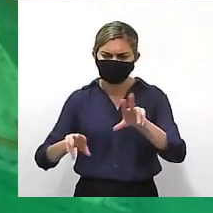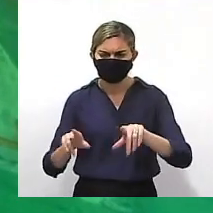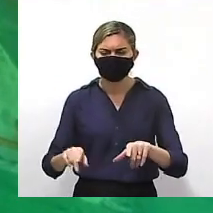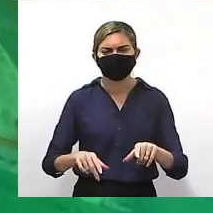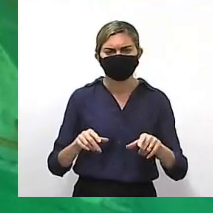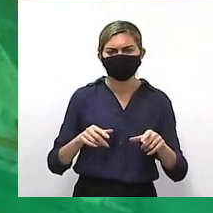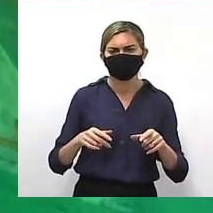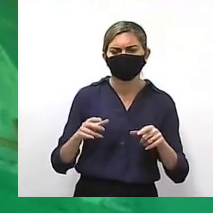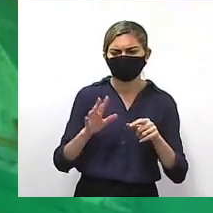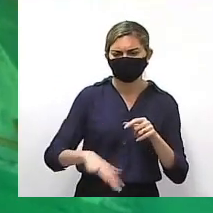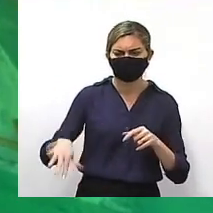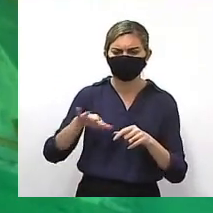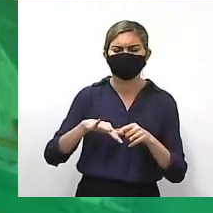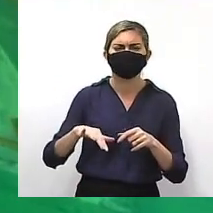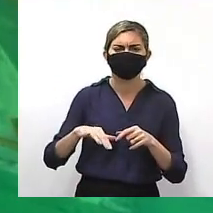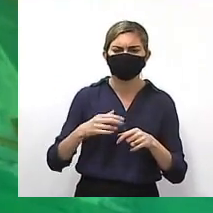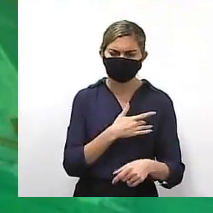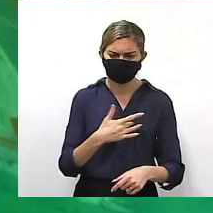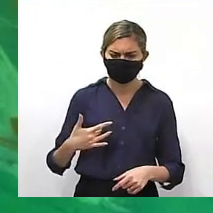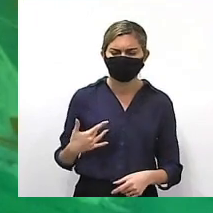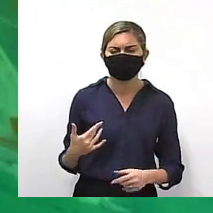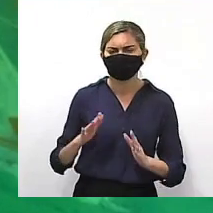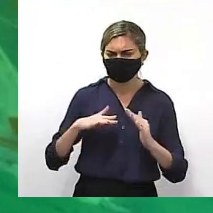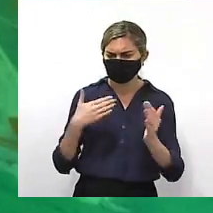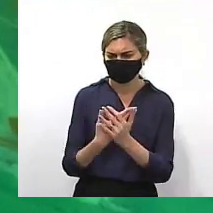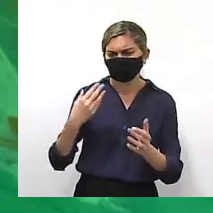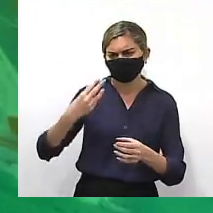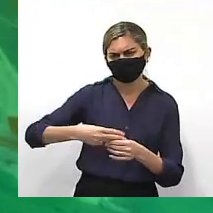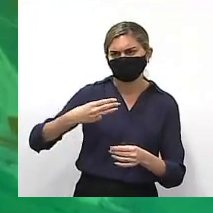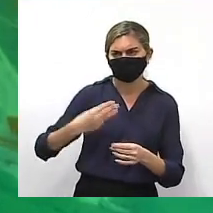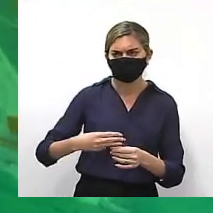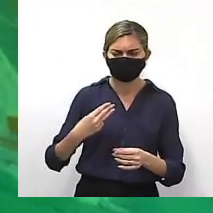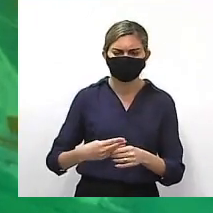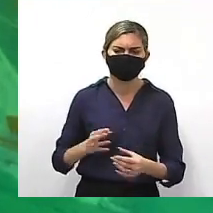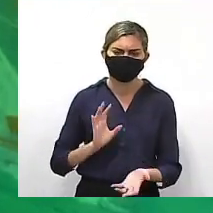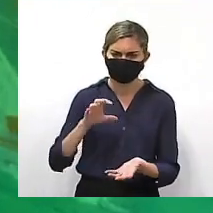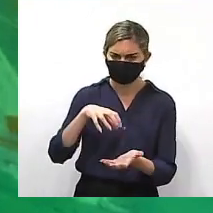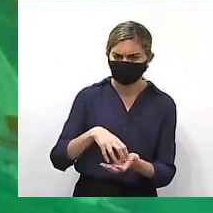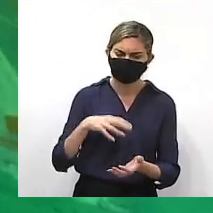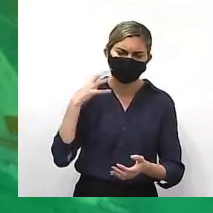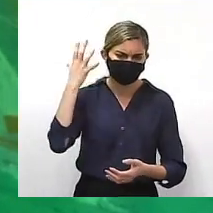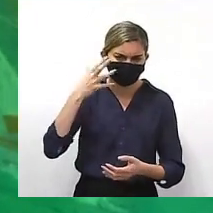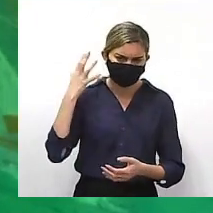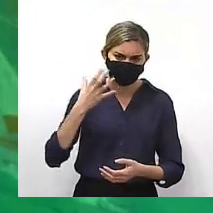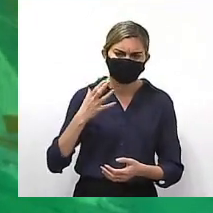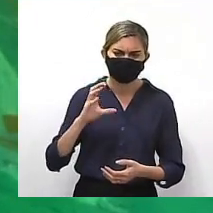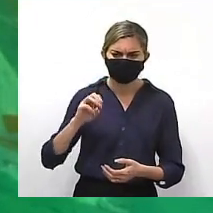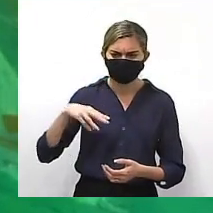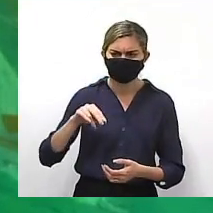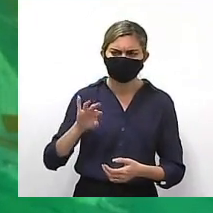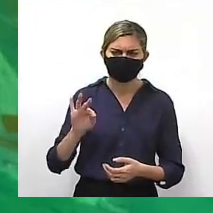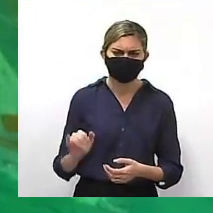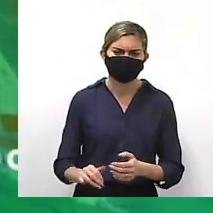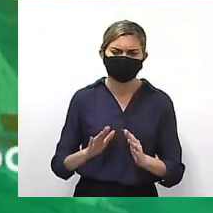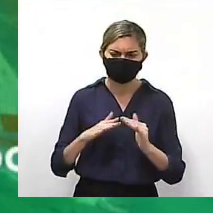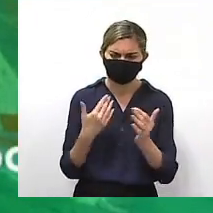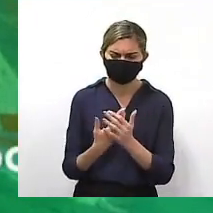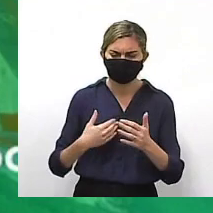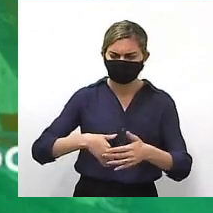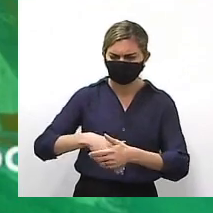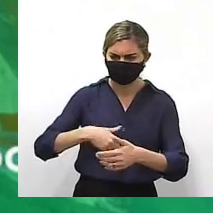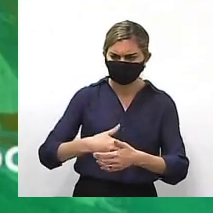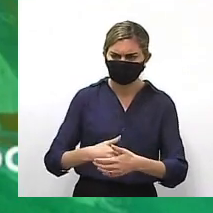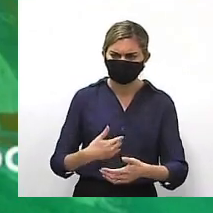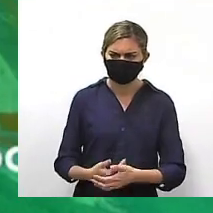comunitários como unidade de saúde, escola municipal, sede da rádio comunitária, escola de remo e futebol, além